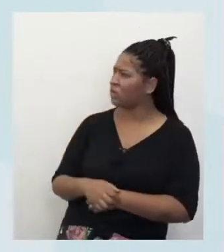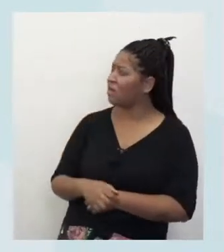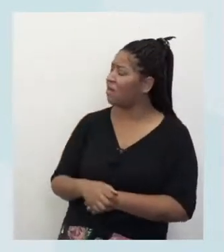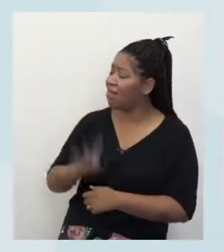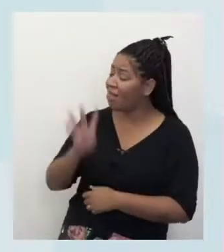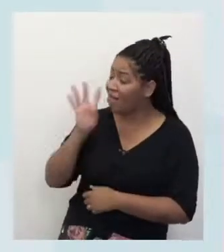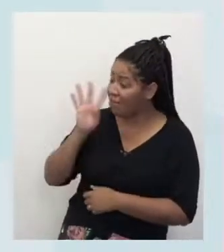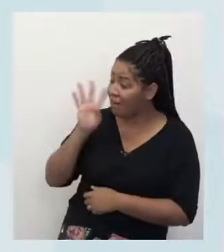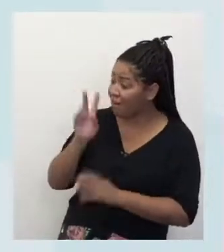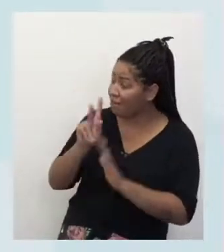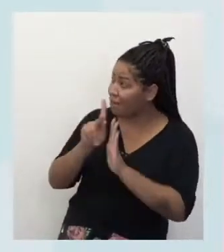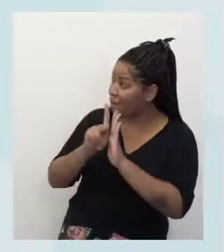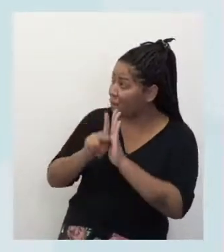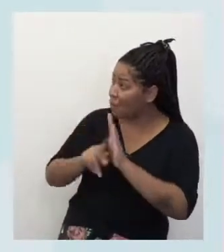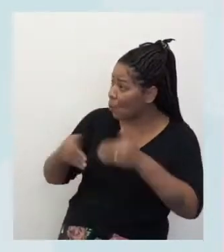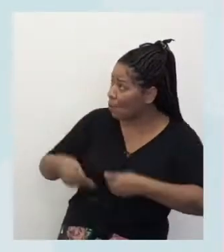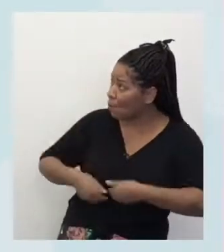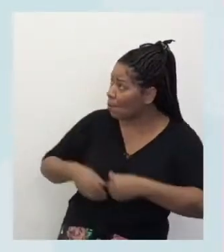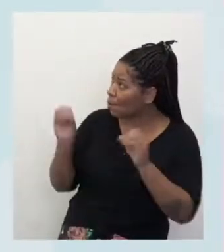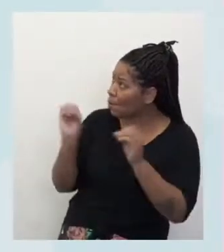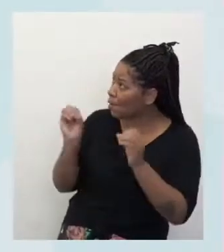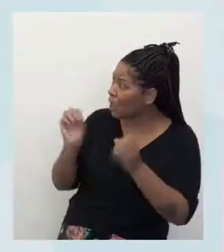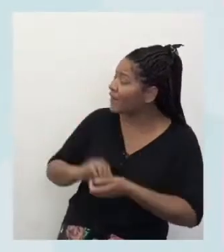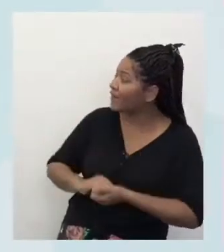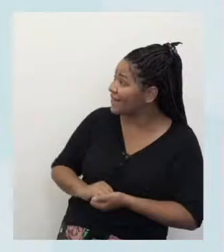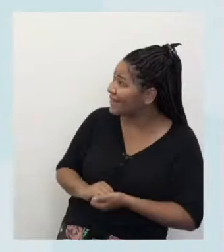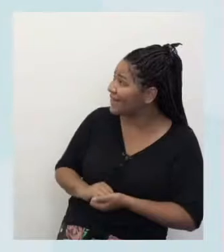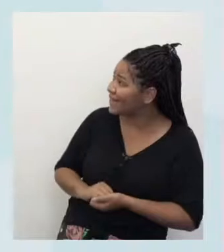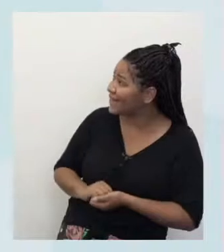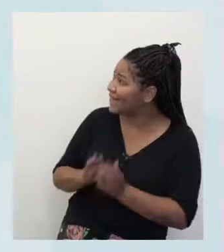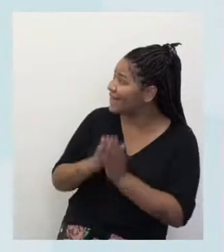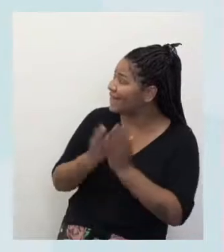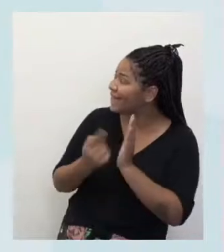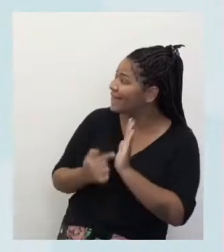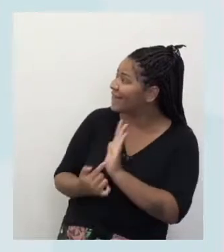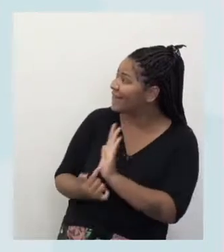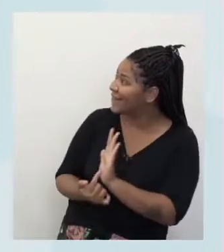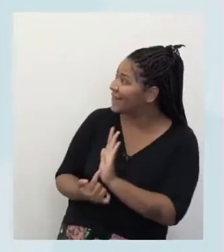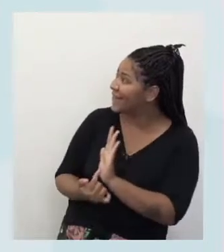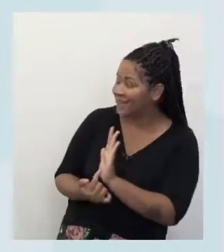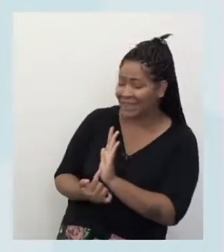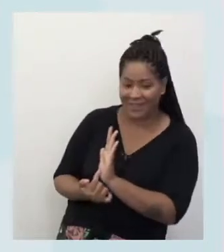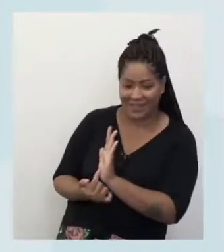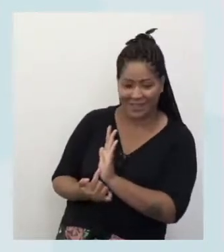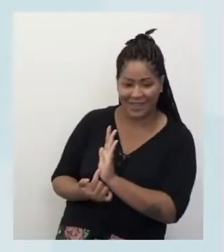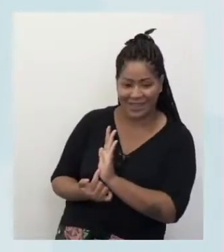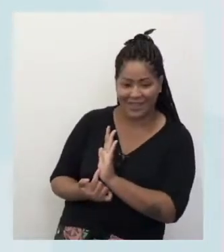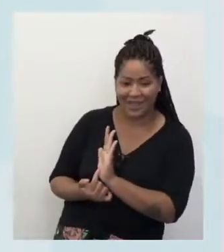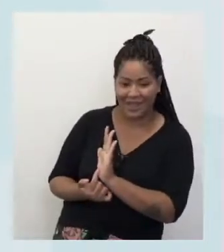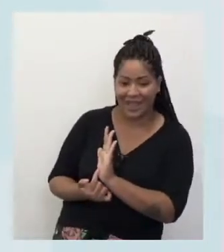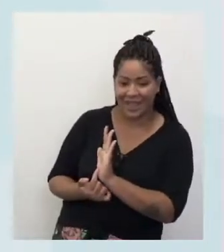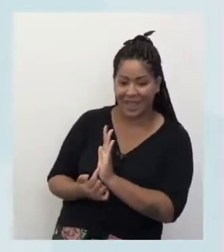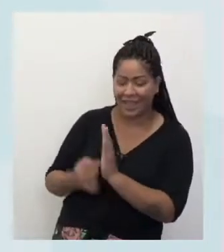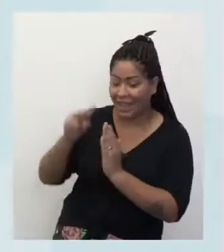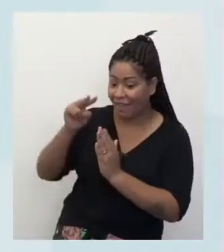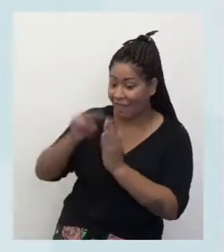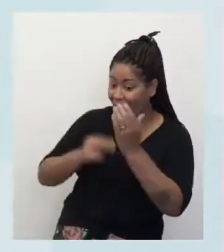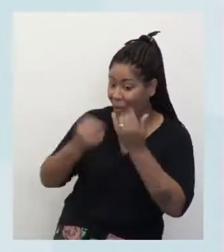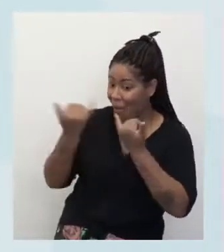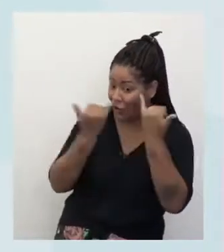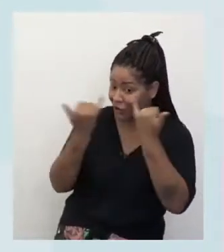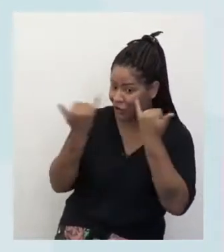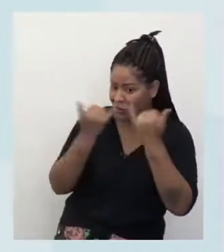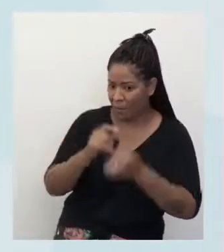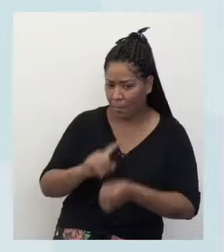esse programa Fome Zero, né? Ele está com o jornal aberto na parte que mostra para nós, aí deixa claro que está lendo notícias. O outro